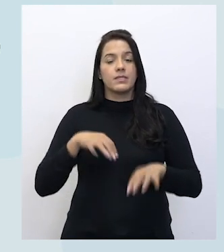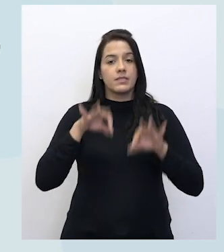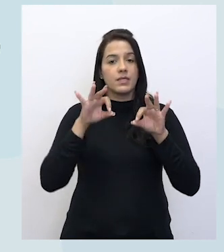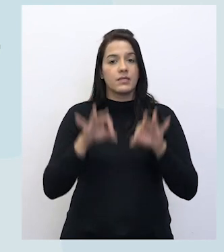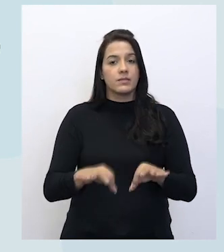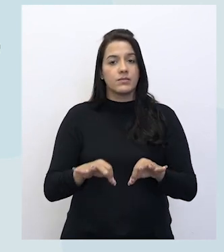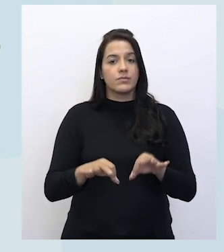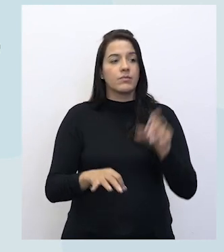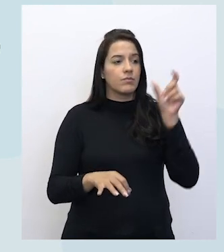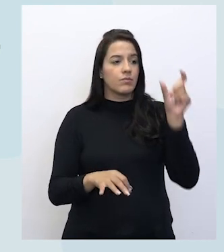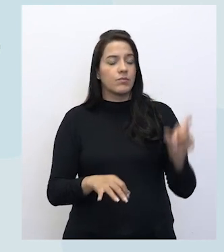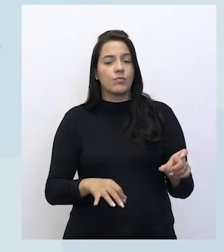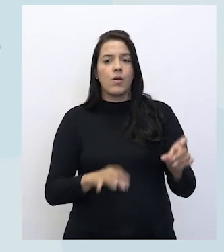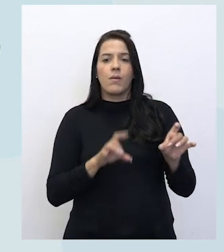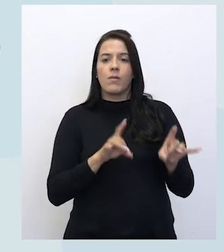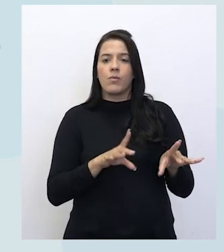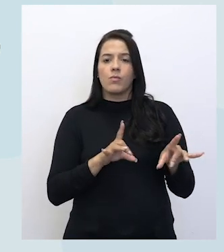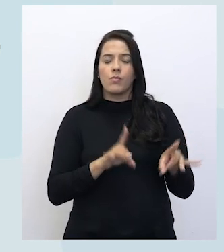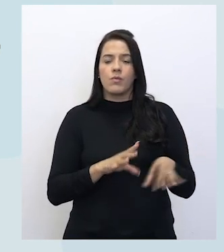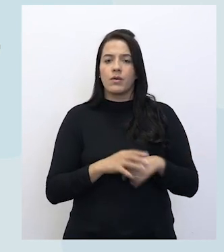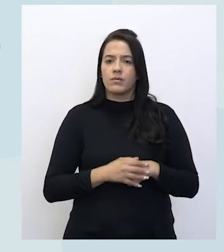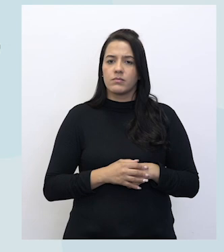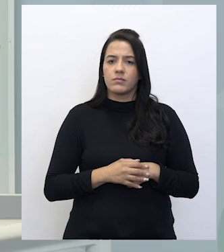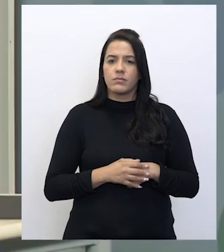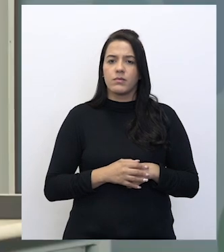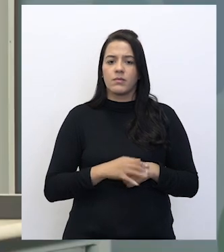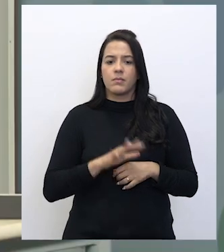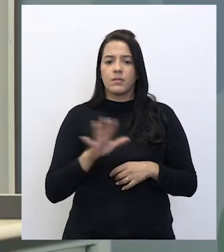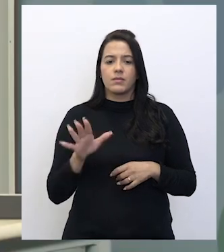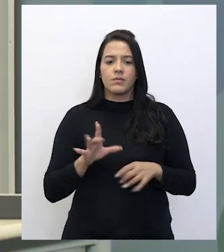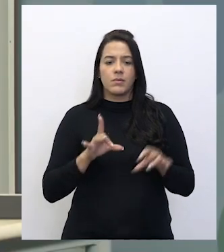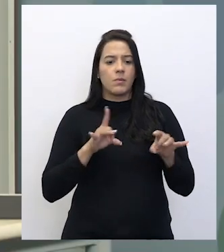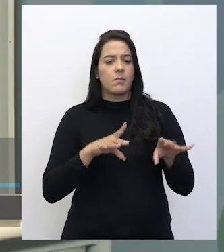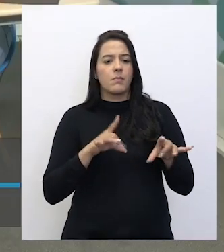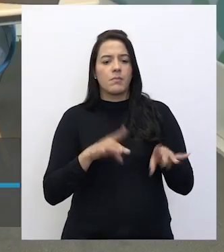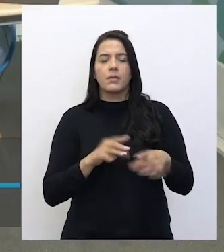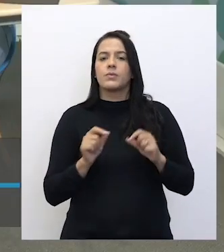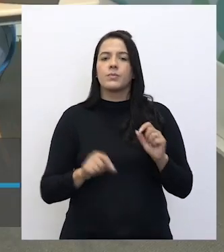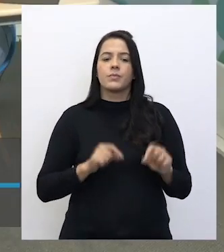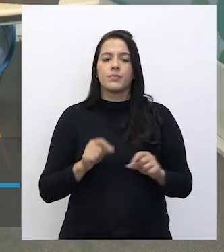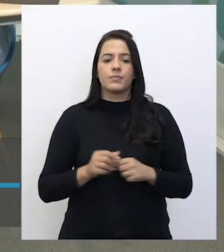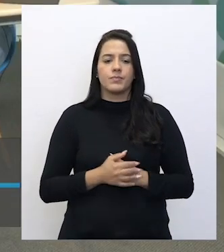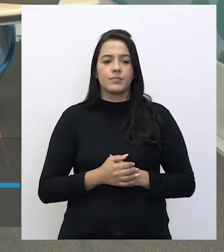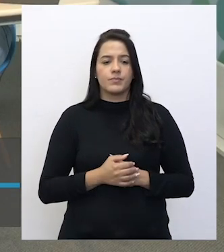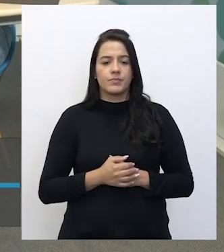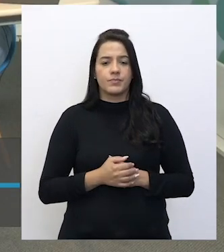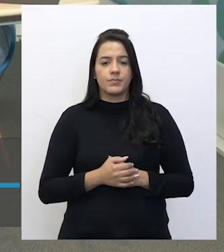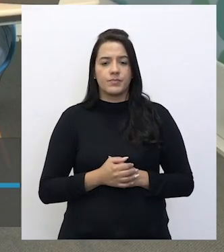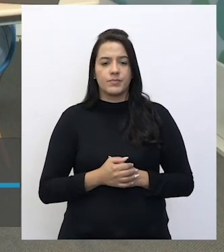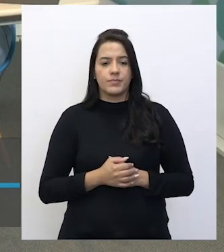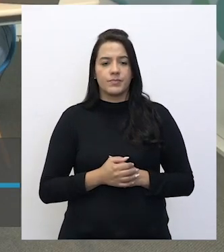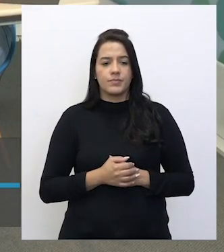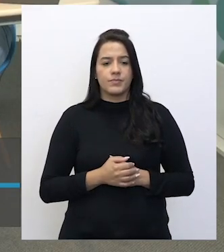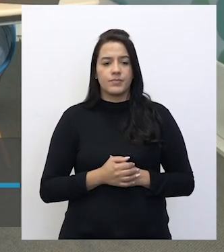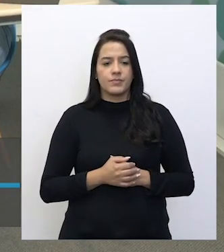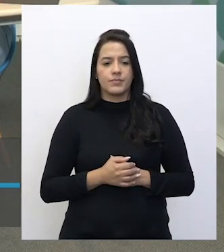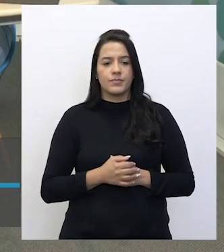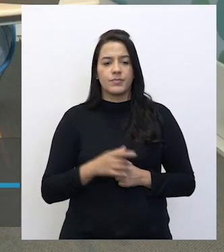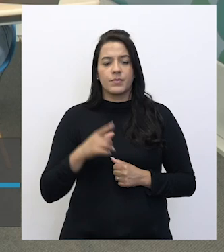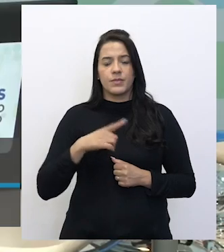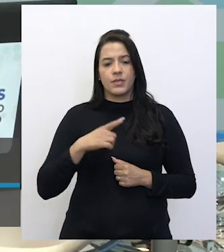um método. O que é método, gente? Marcinha, o que é método? Olha, método, né? Método ou